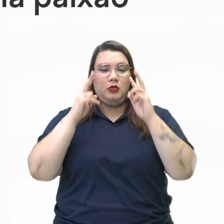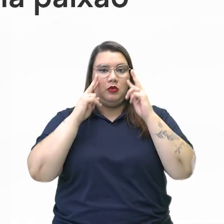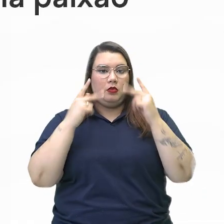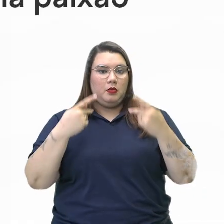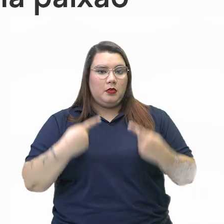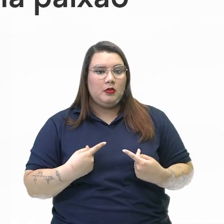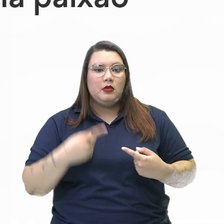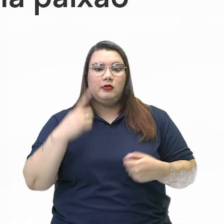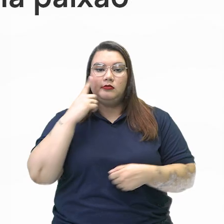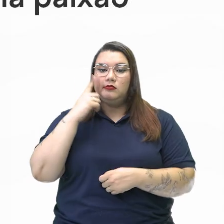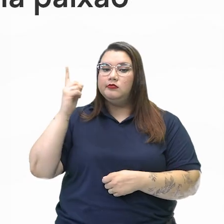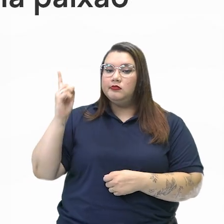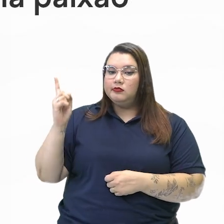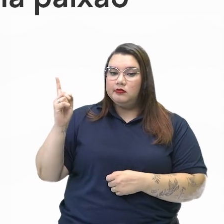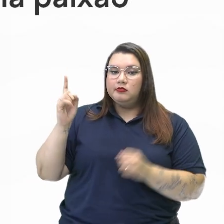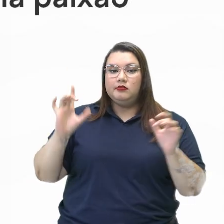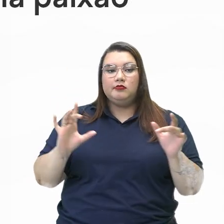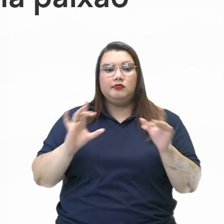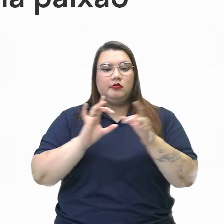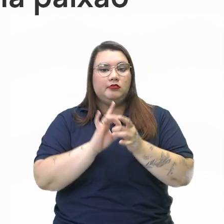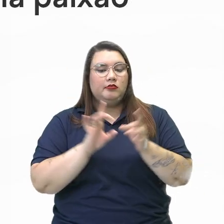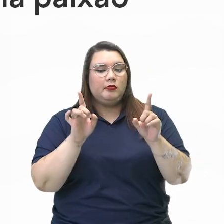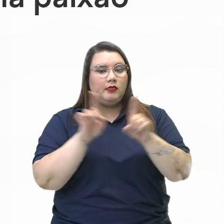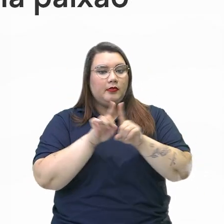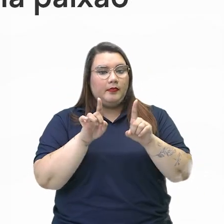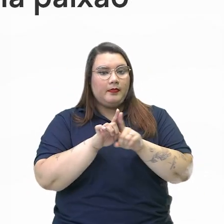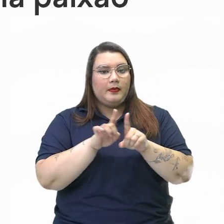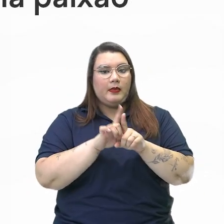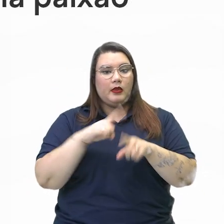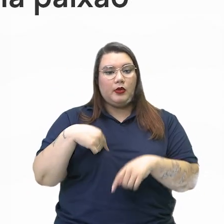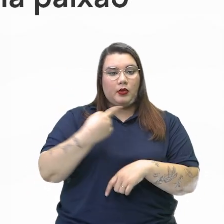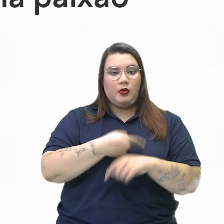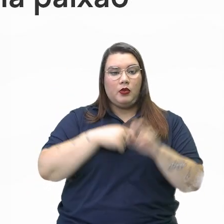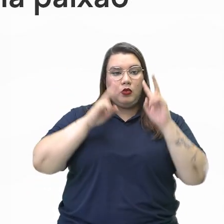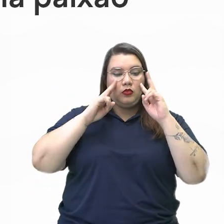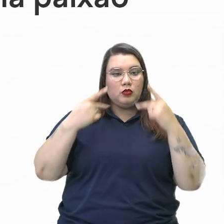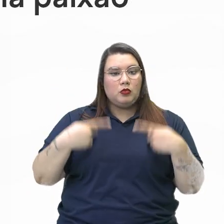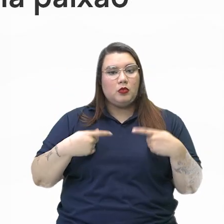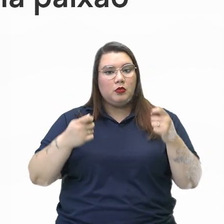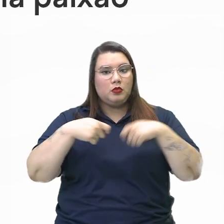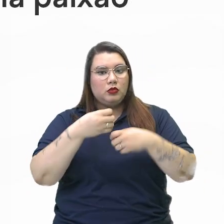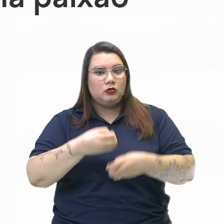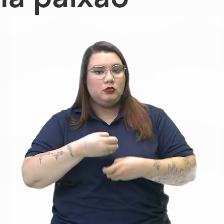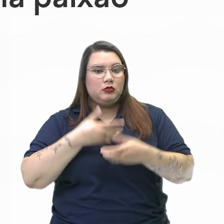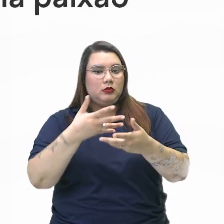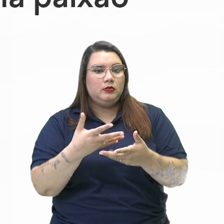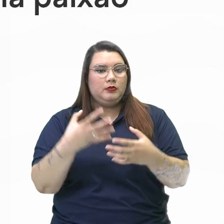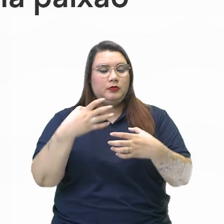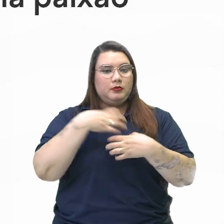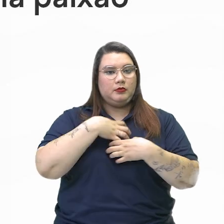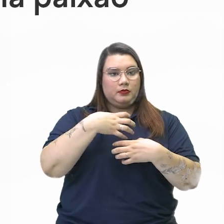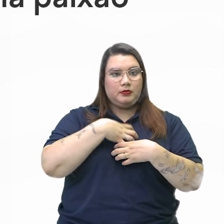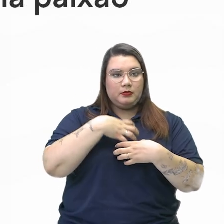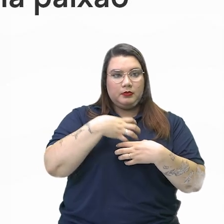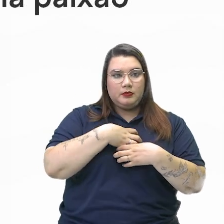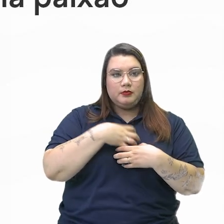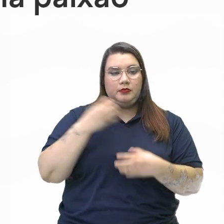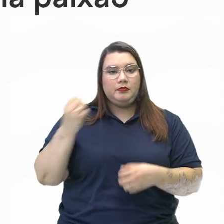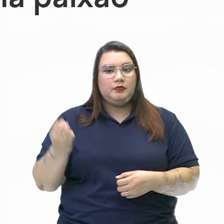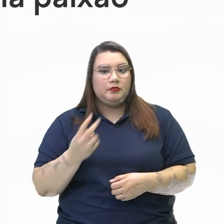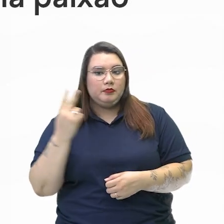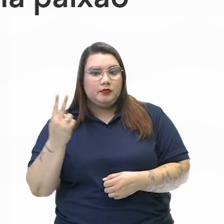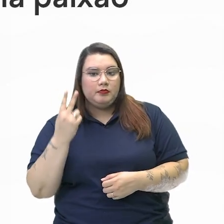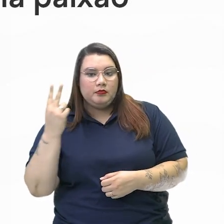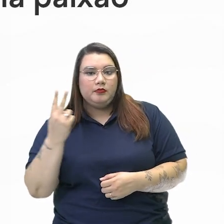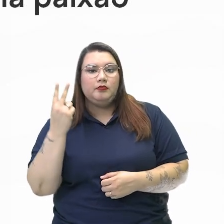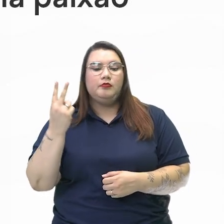humana, né? Através do esporte, nós, seres humanos, podemos expressar os nossos sentimentos, os nossos valores, né?